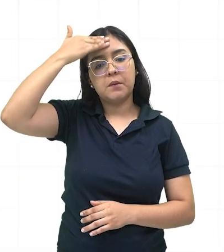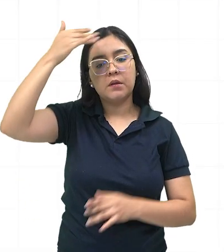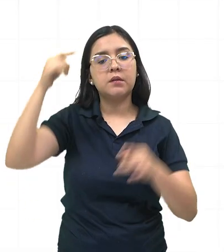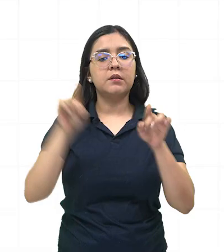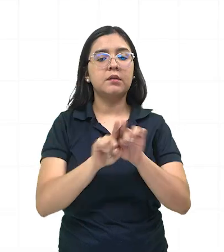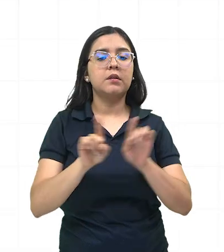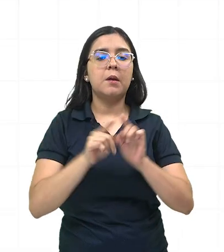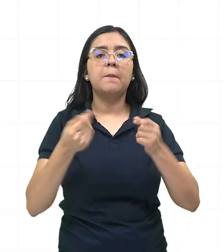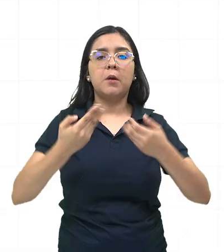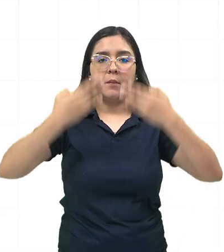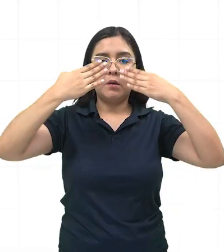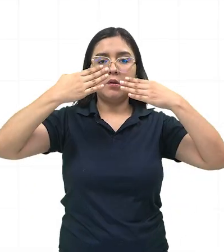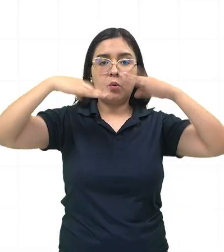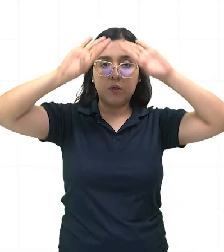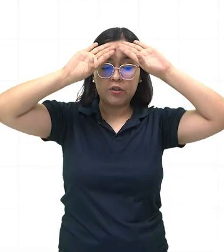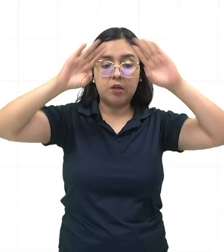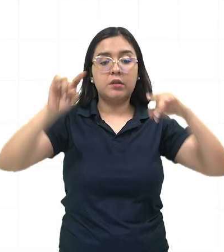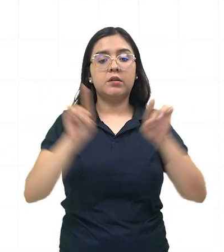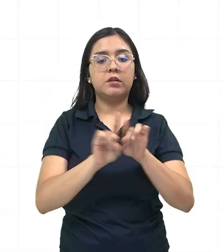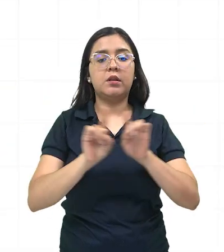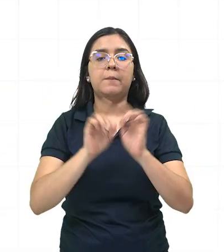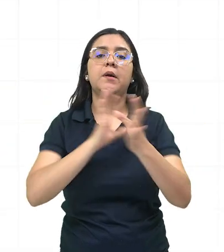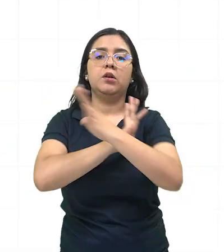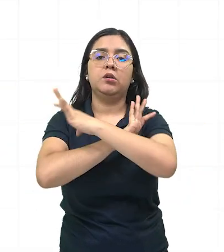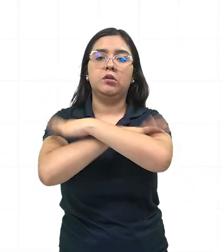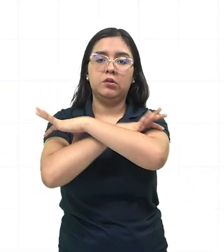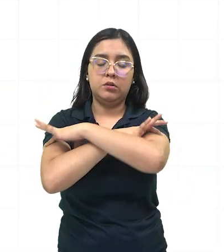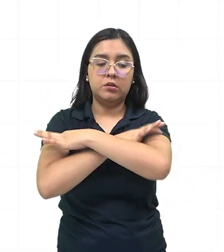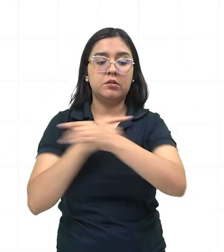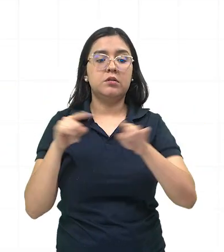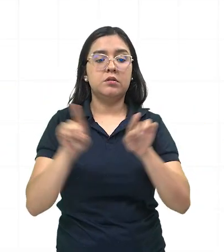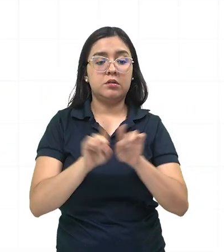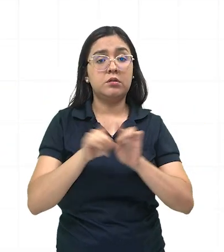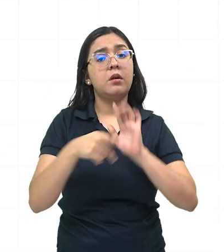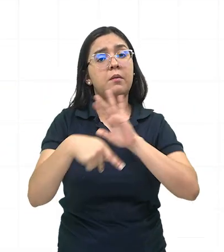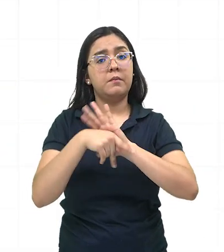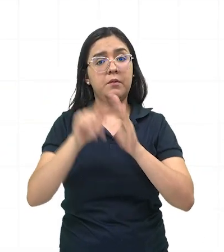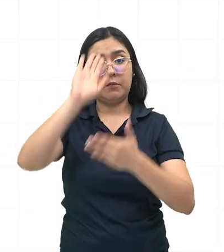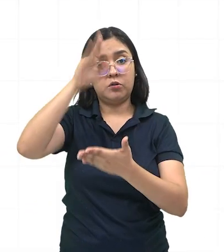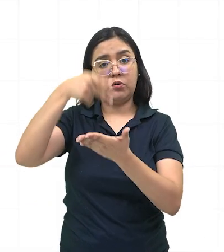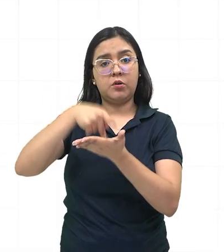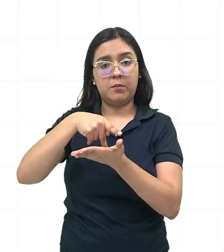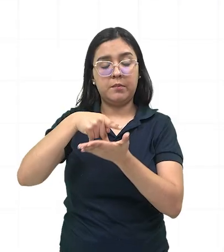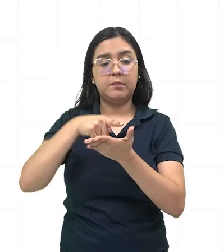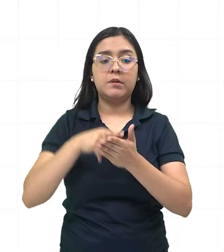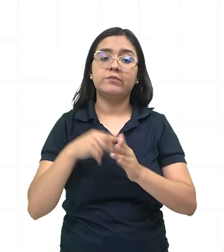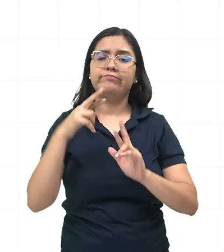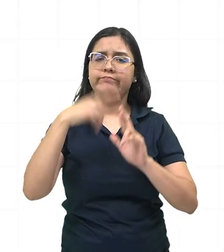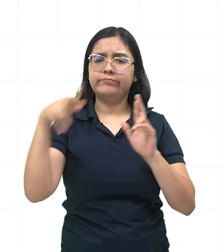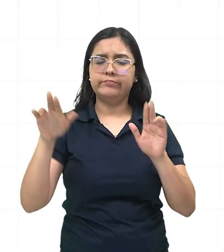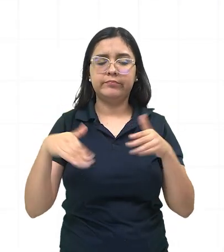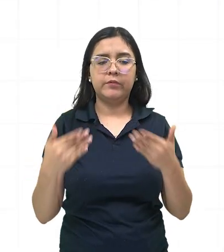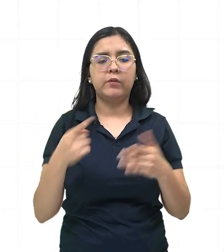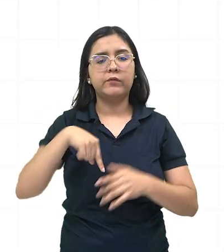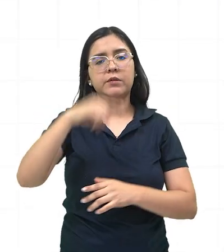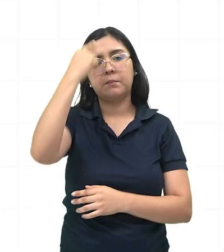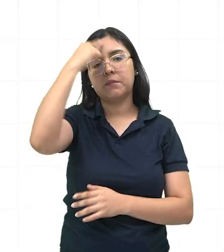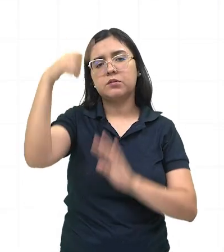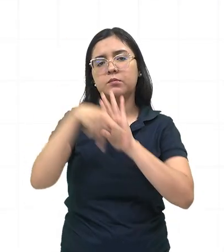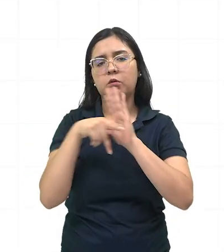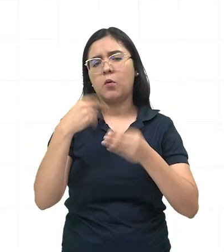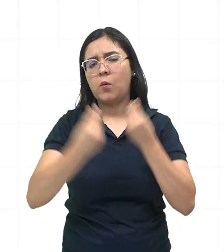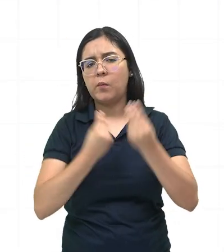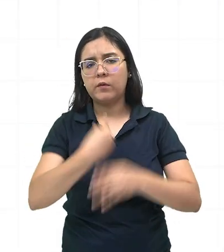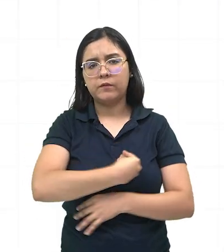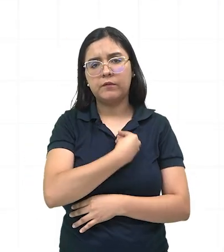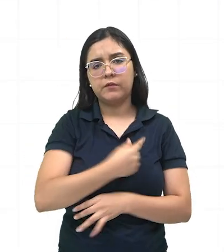força que emana dos orixás entre os candomblecistas, são exemplos de dogmas religiosos. Né? Como você pensa sobre a